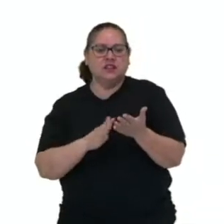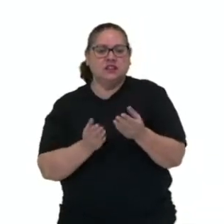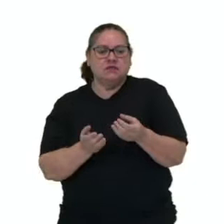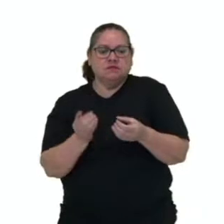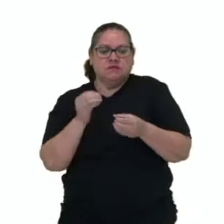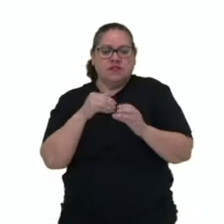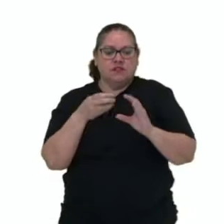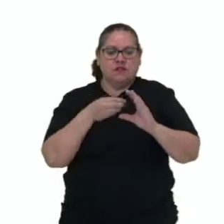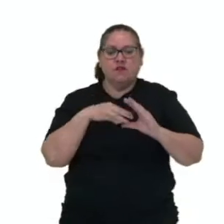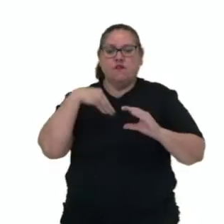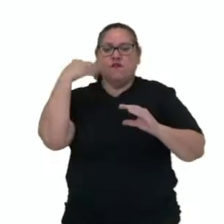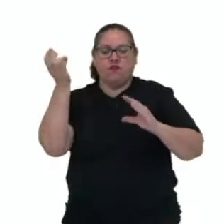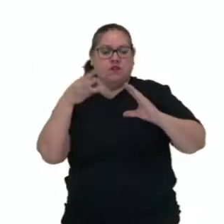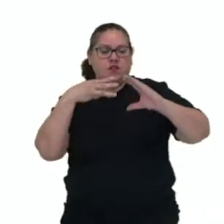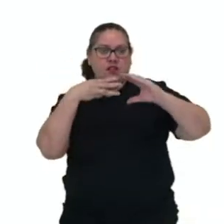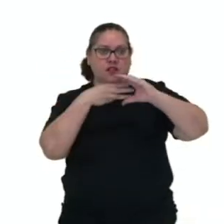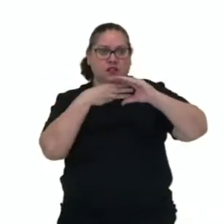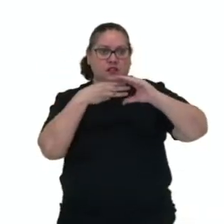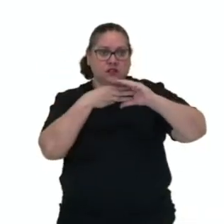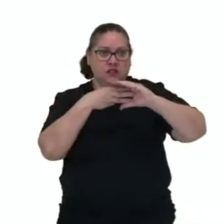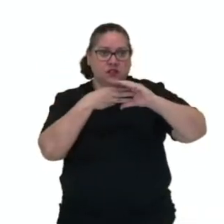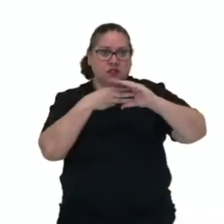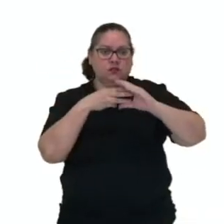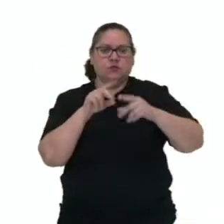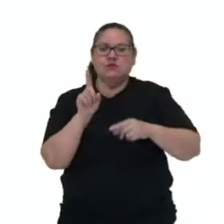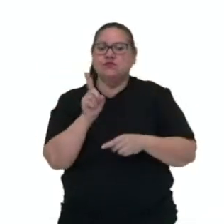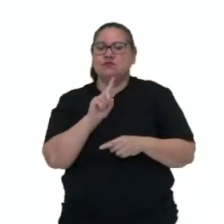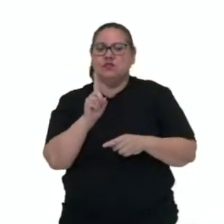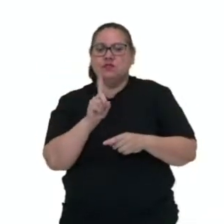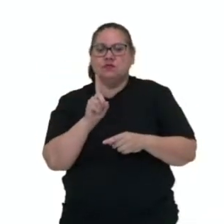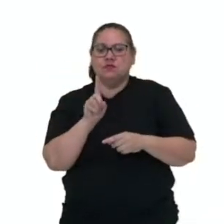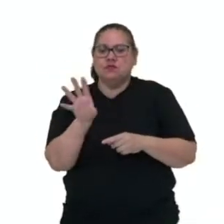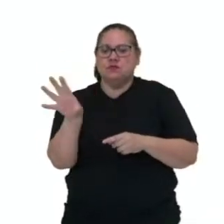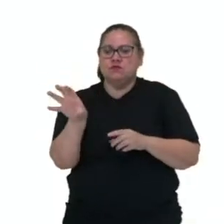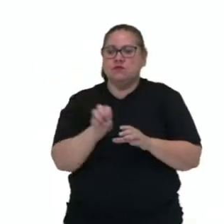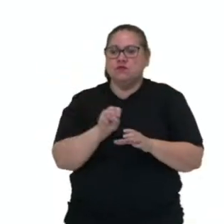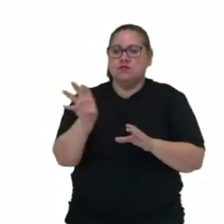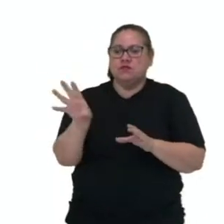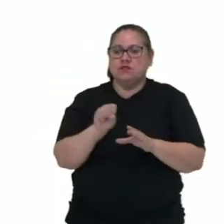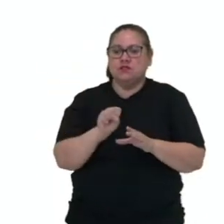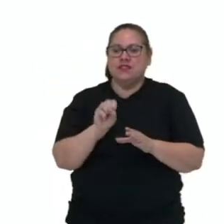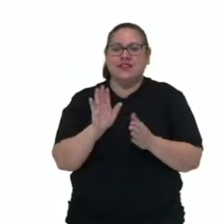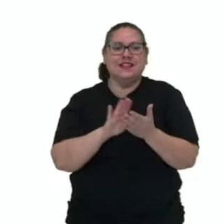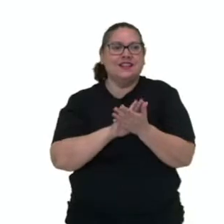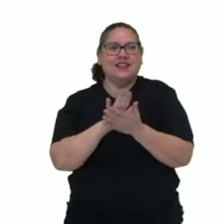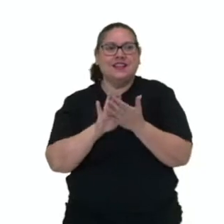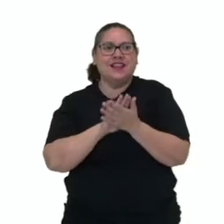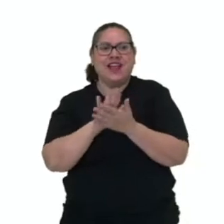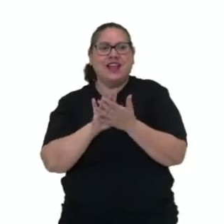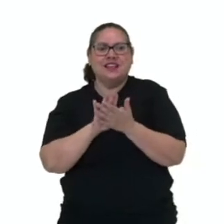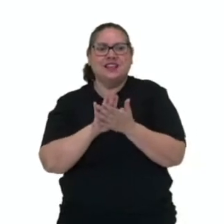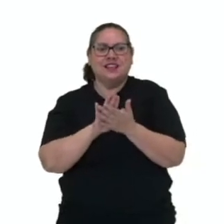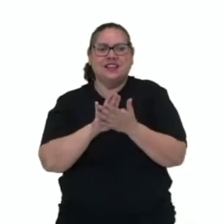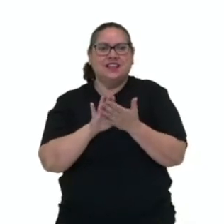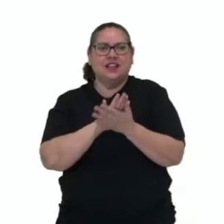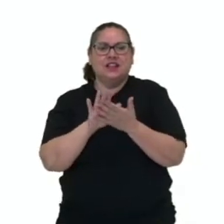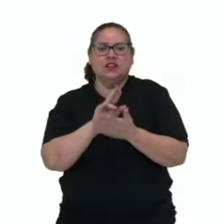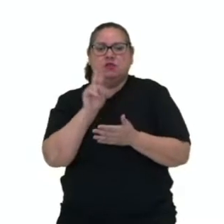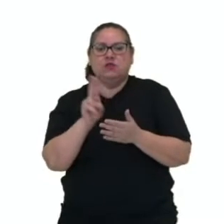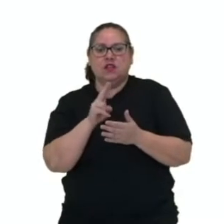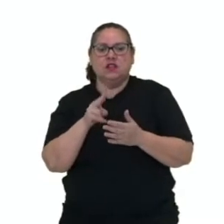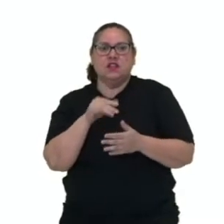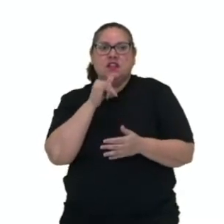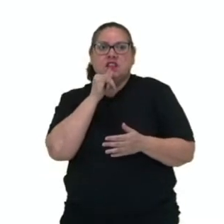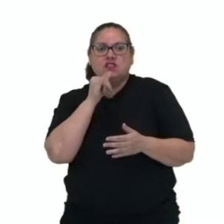da célula, por não captar nenhum nutriente, nem utilizar